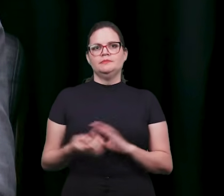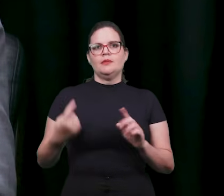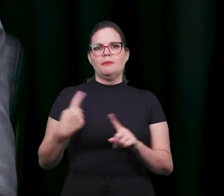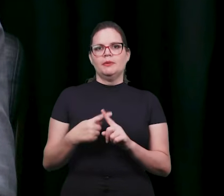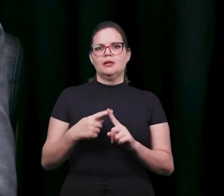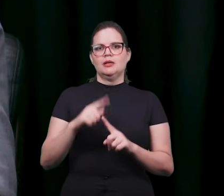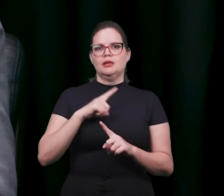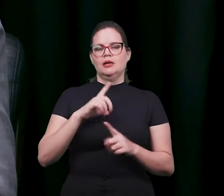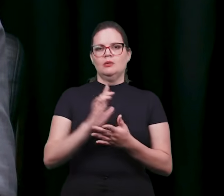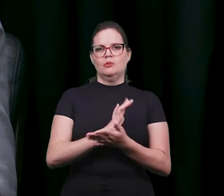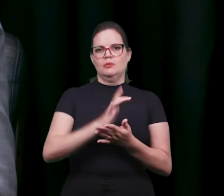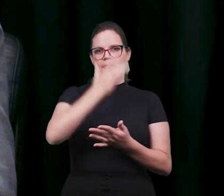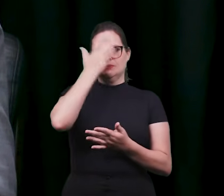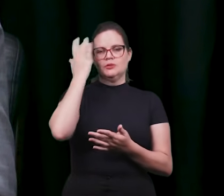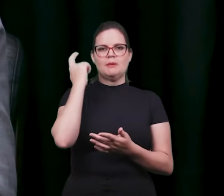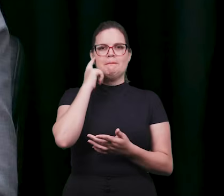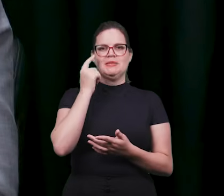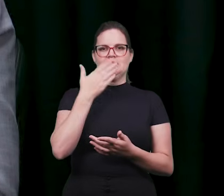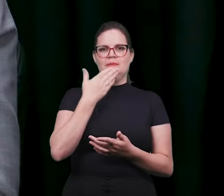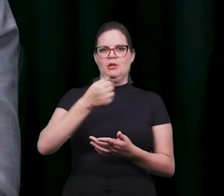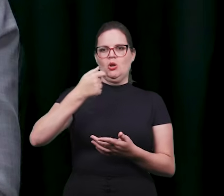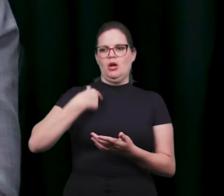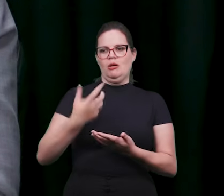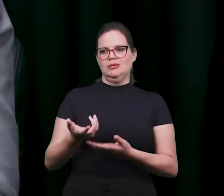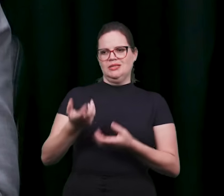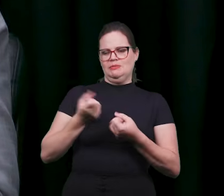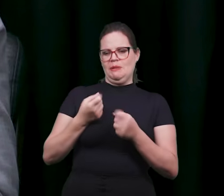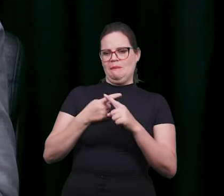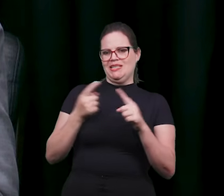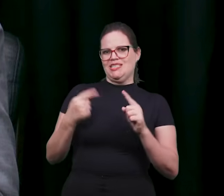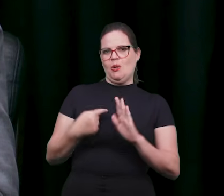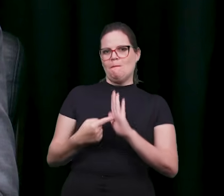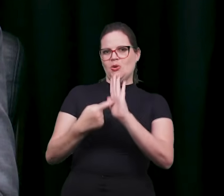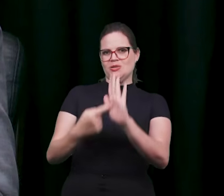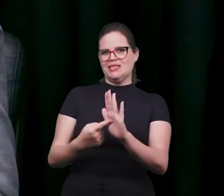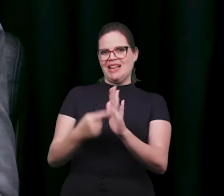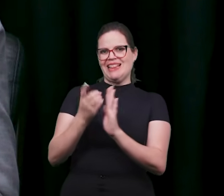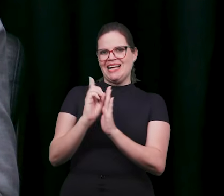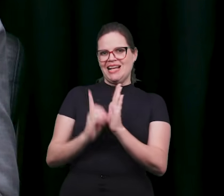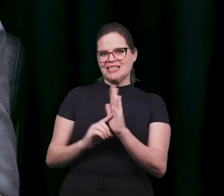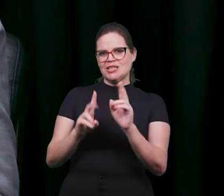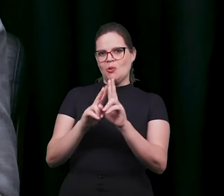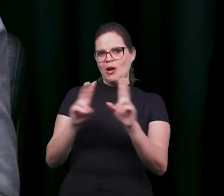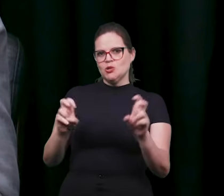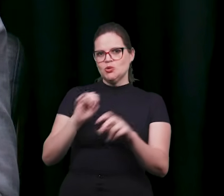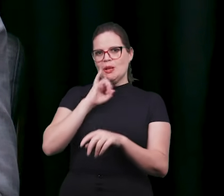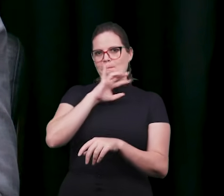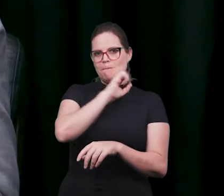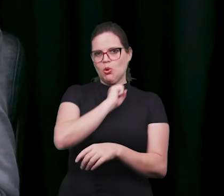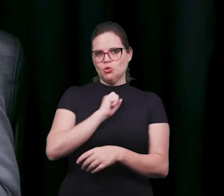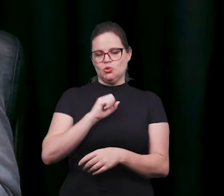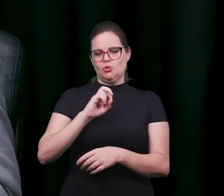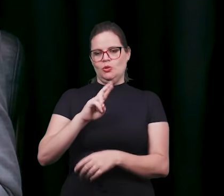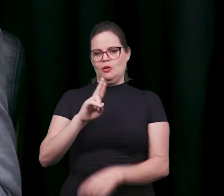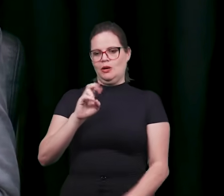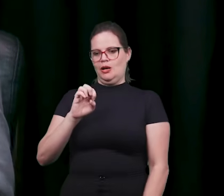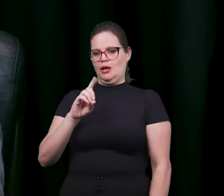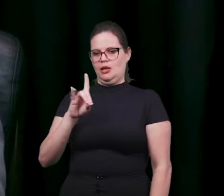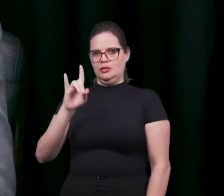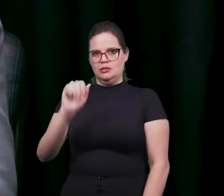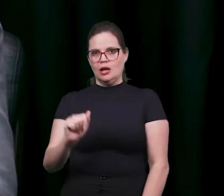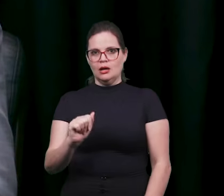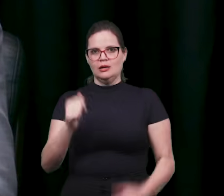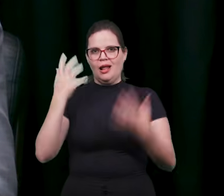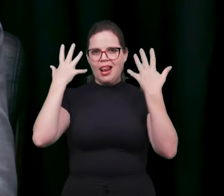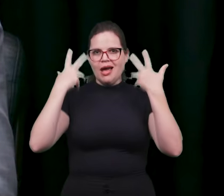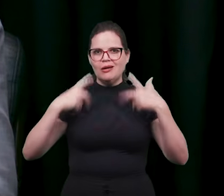sem declarar nada. E não é dessa forma. Porque, como nós falamos, o imposto de renda, a isenção para a pessoa física, há um